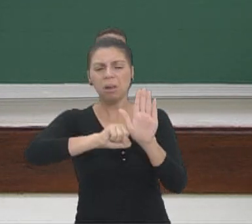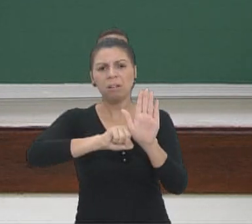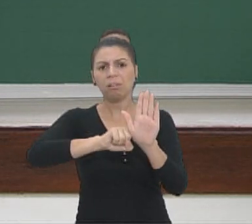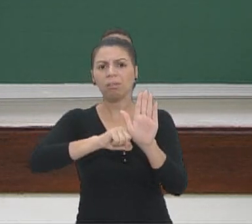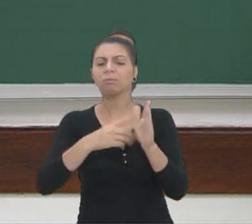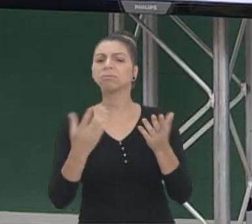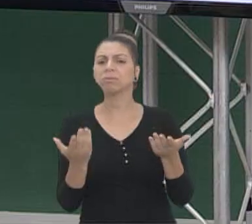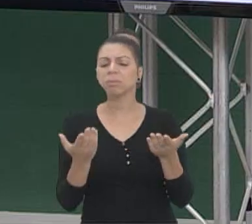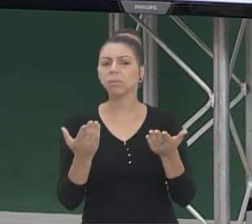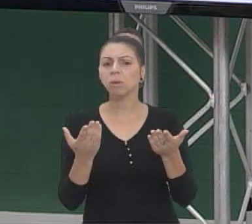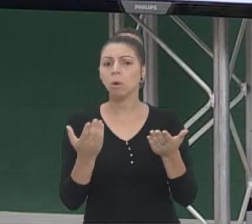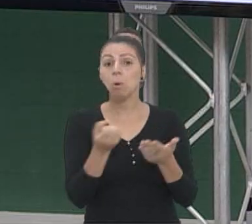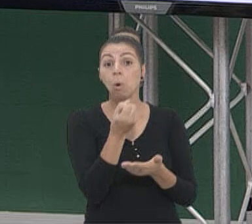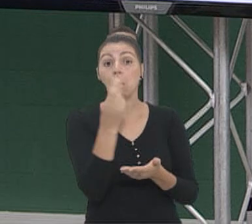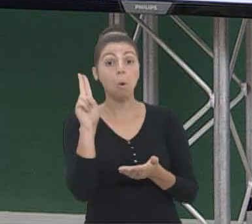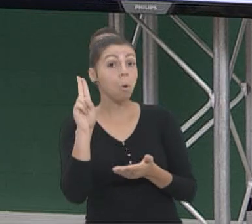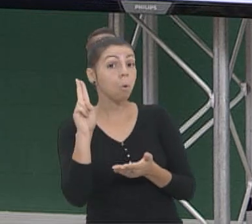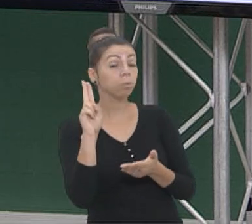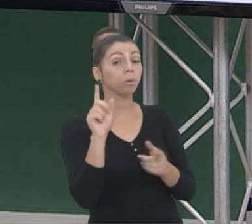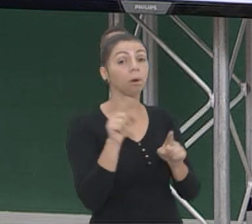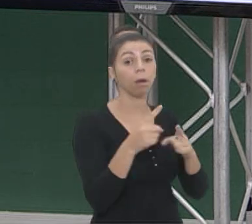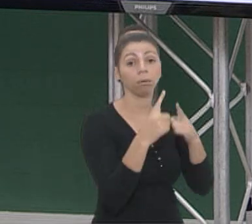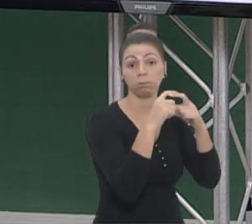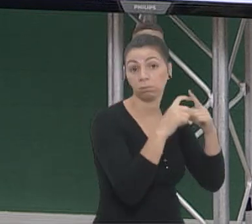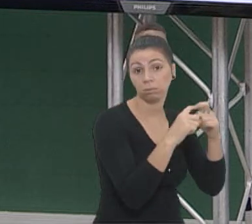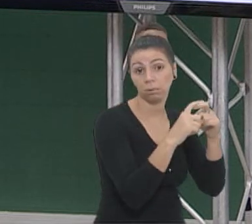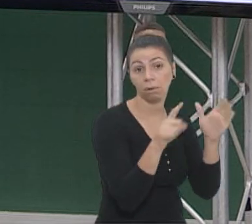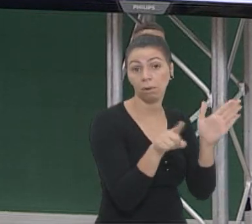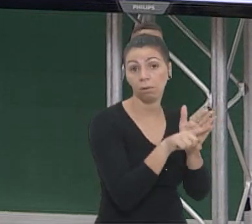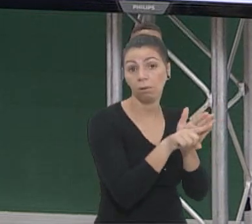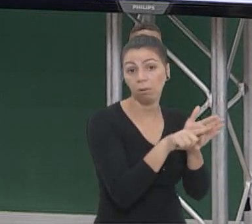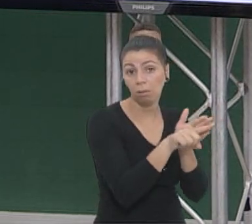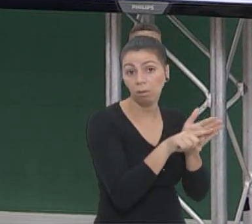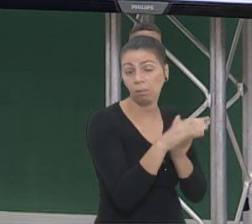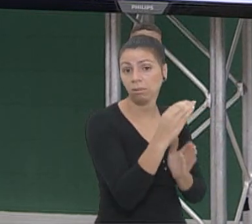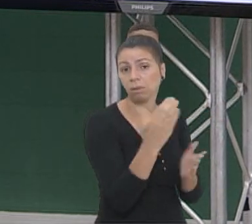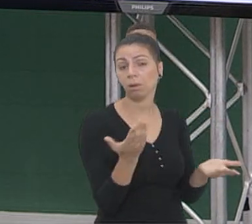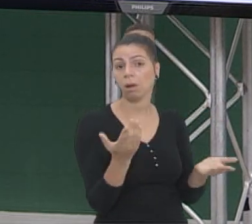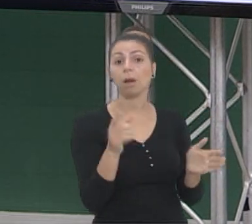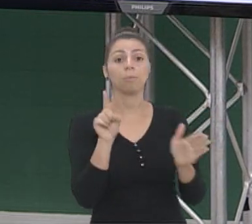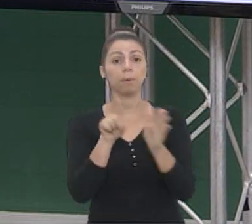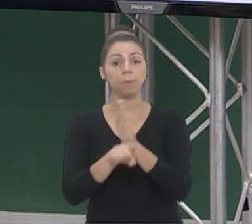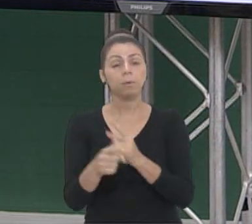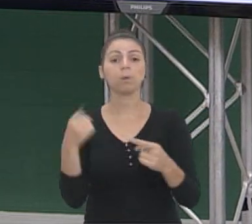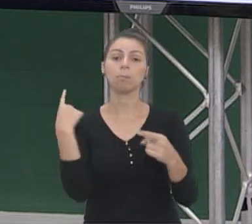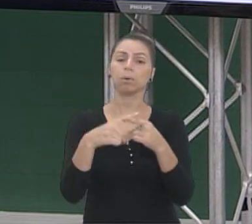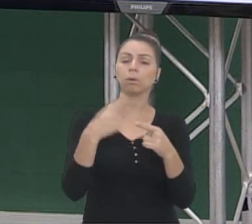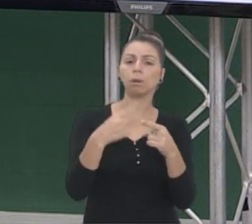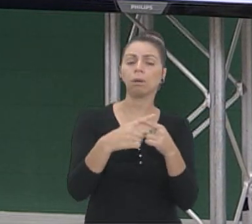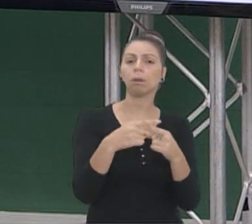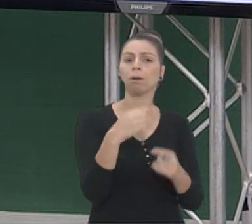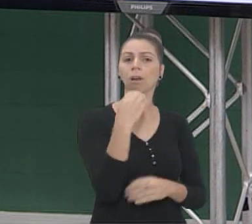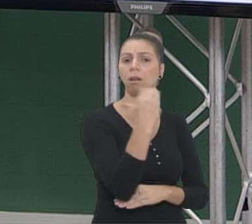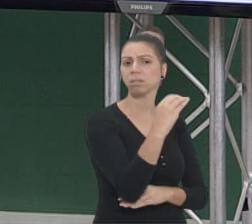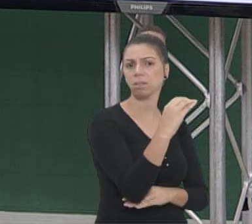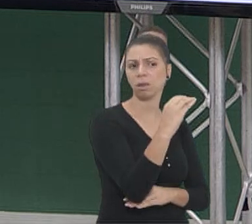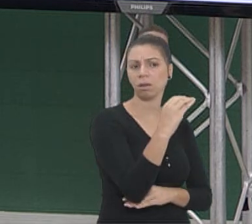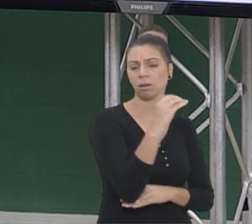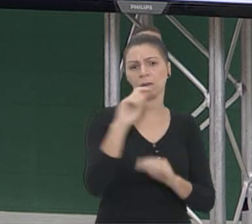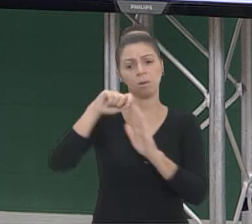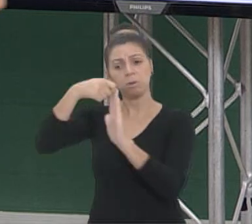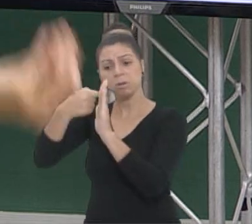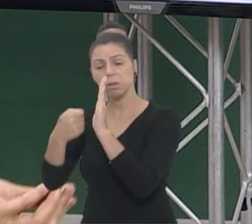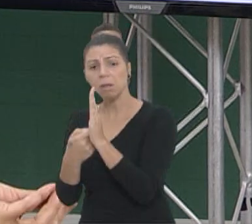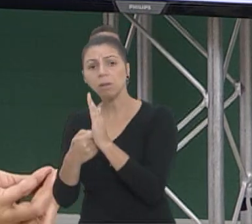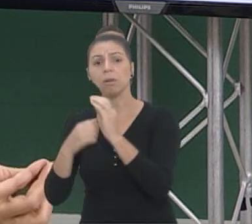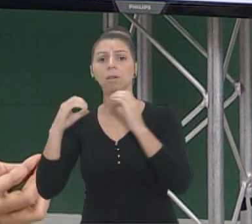sobrenatural? Ou será que é ciência? Então essa é uma pergunta. Por quê? Porque a gente está falando de ciência? Porque os textos de